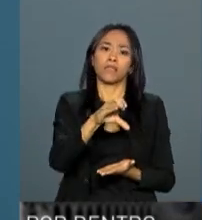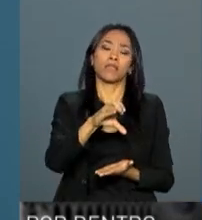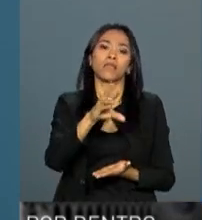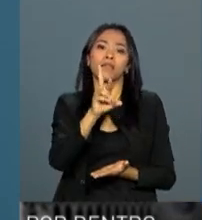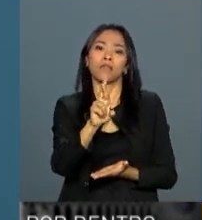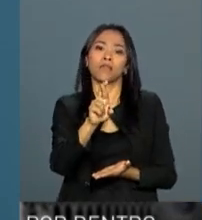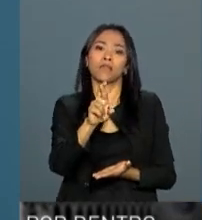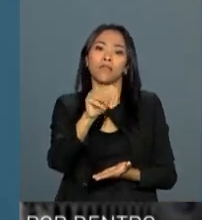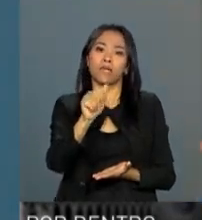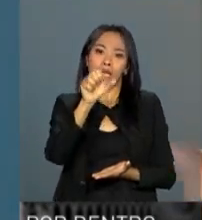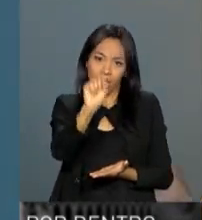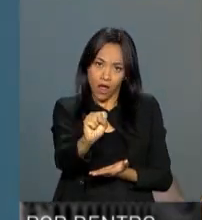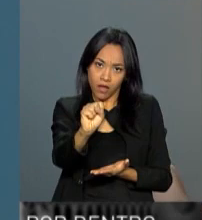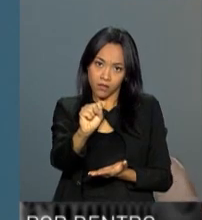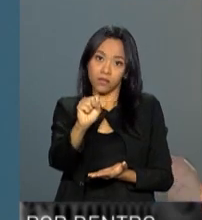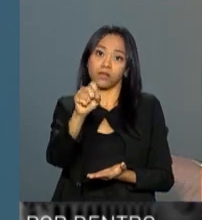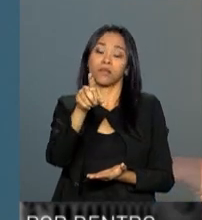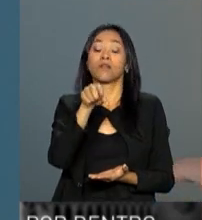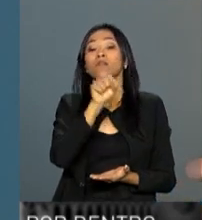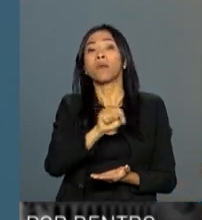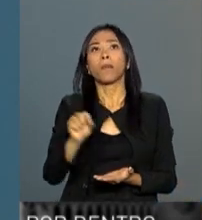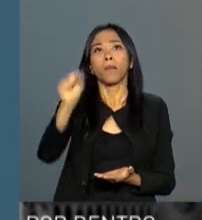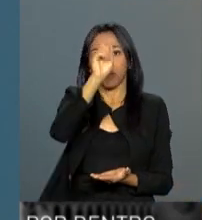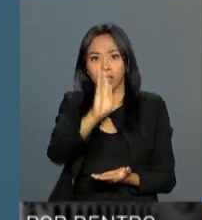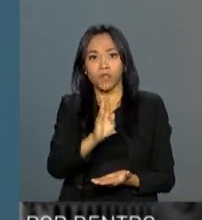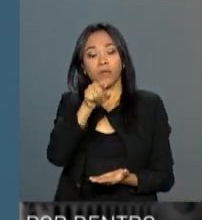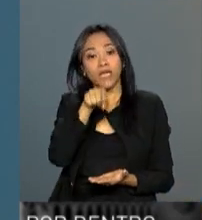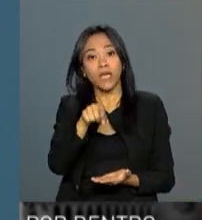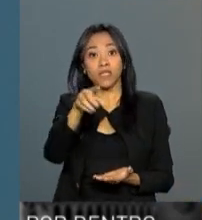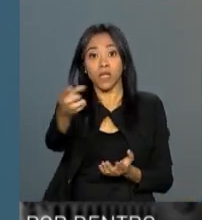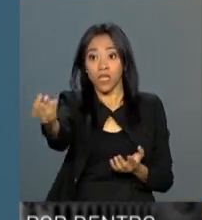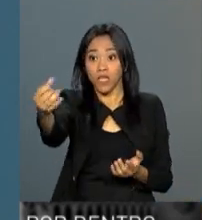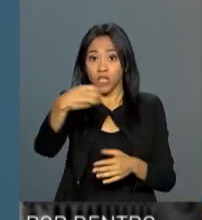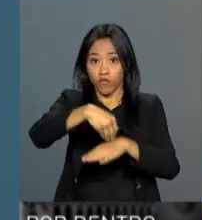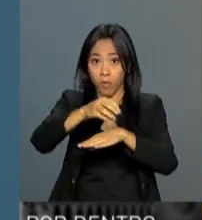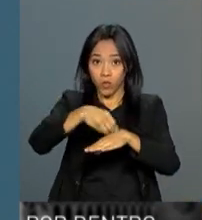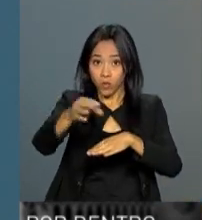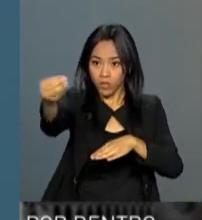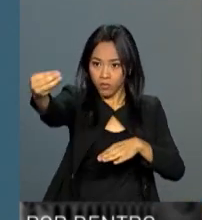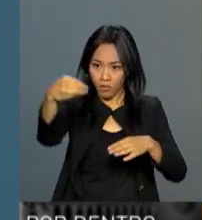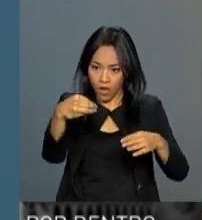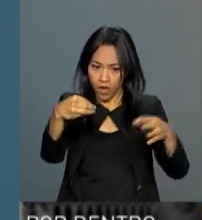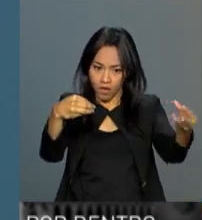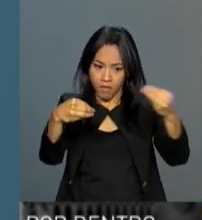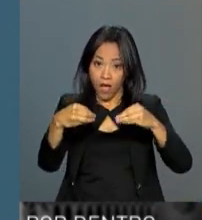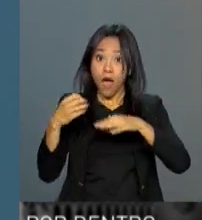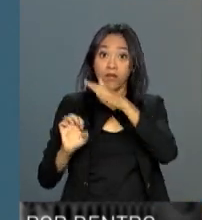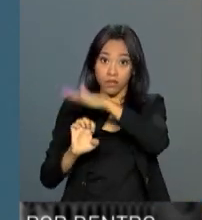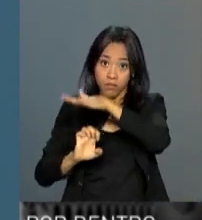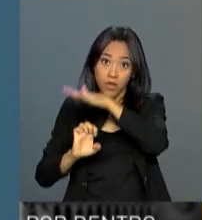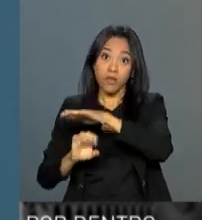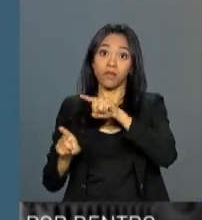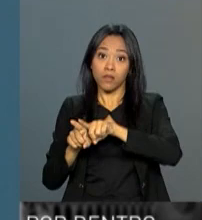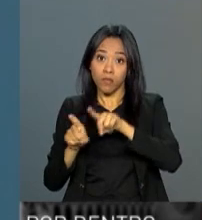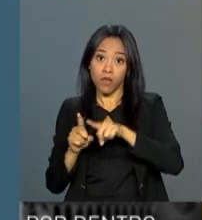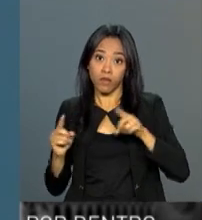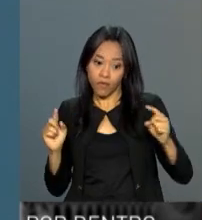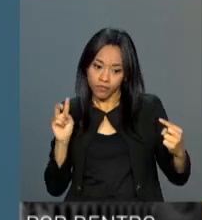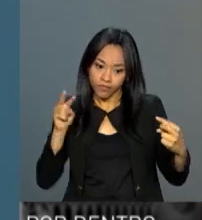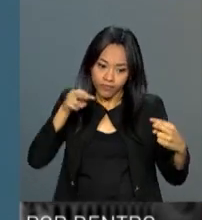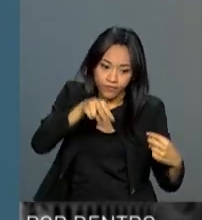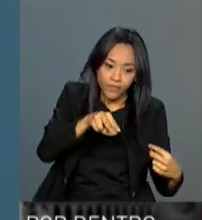cadastrar no portal esse portal vai cruzar as informações então as empresas vão entrar as empresas estão oferecendo